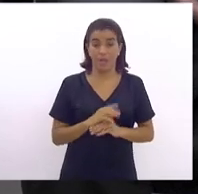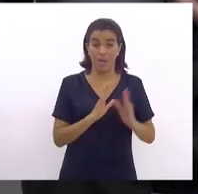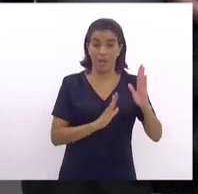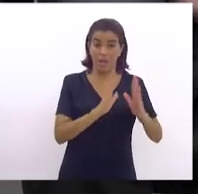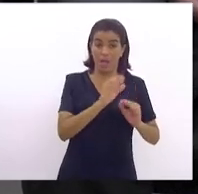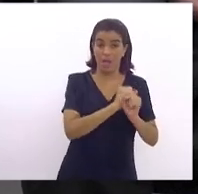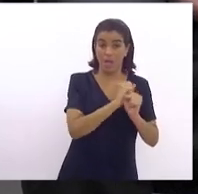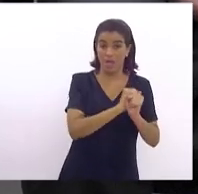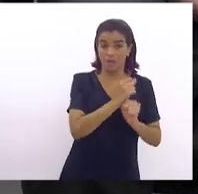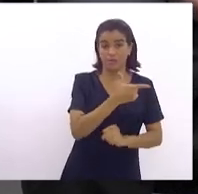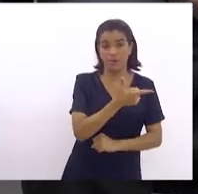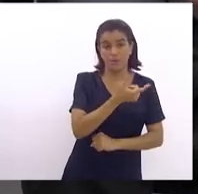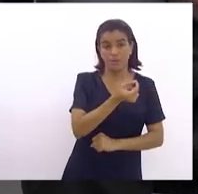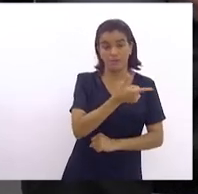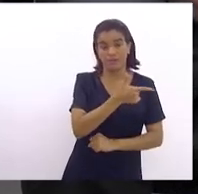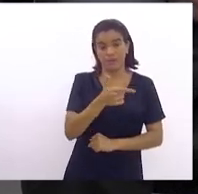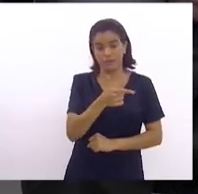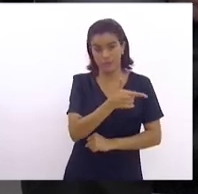2022,